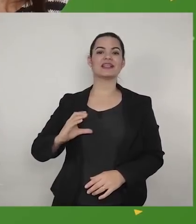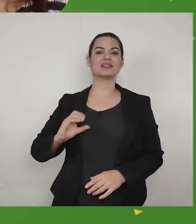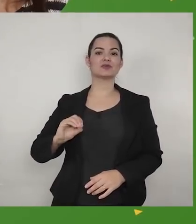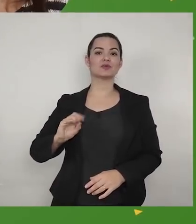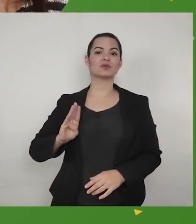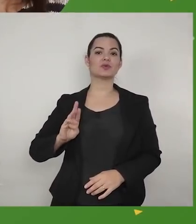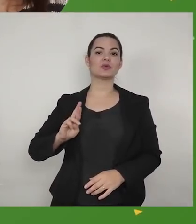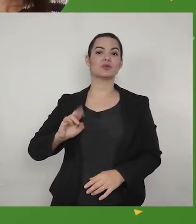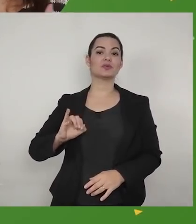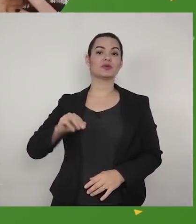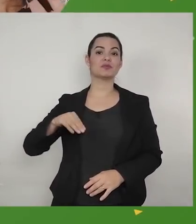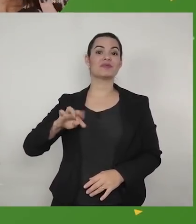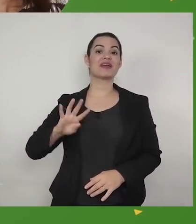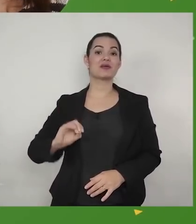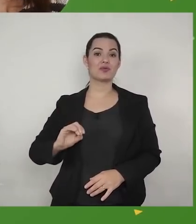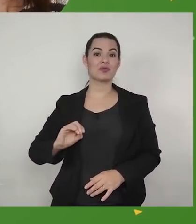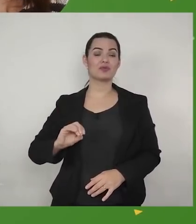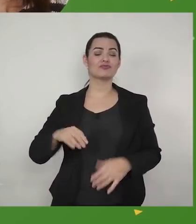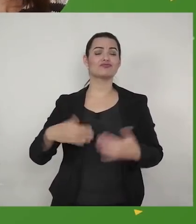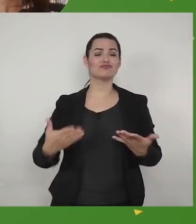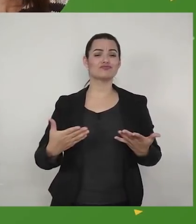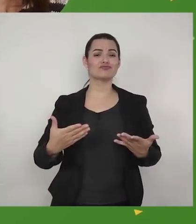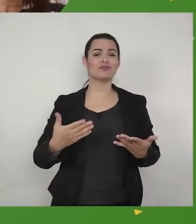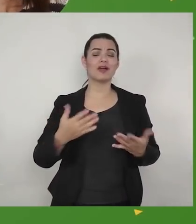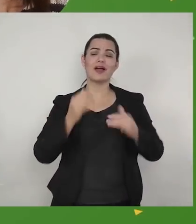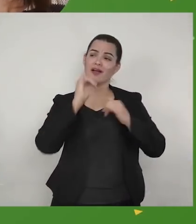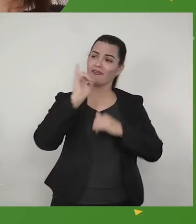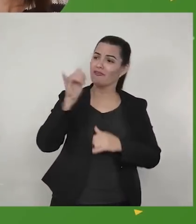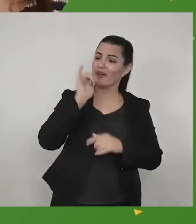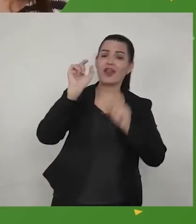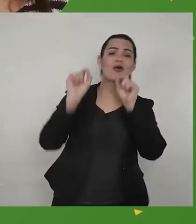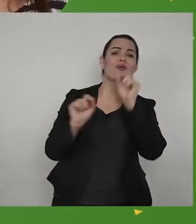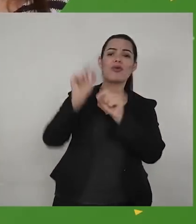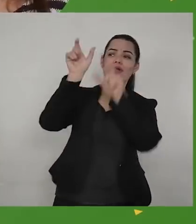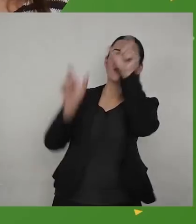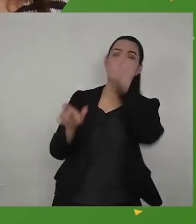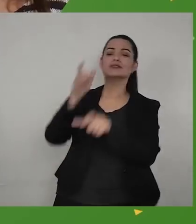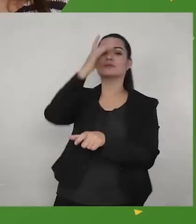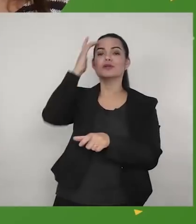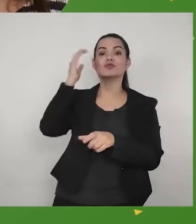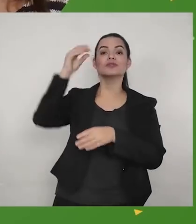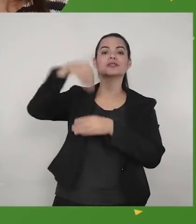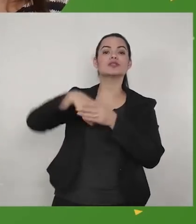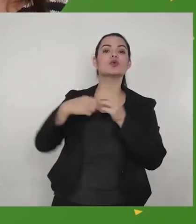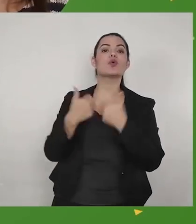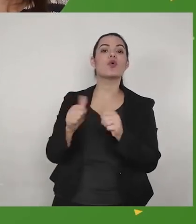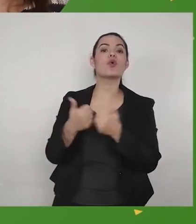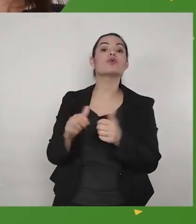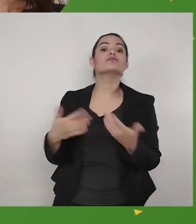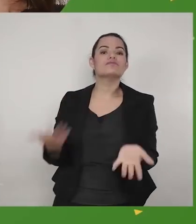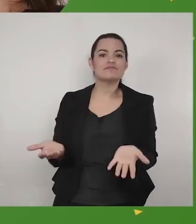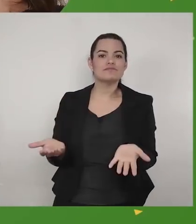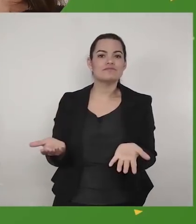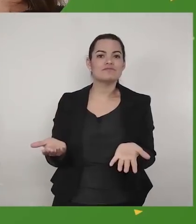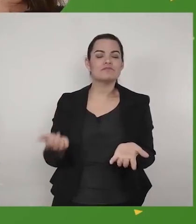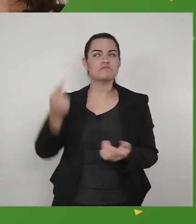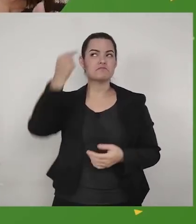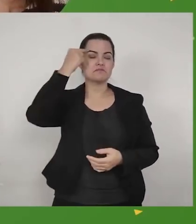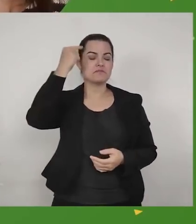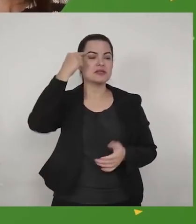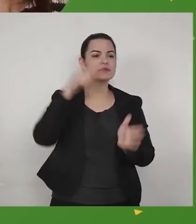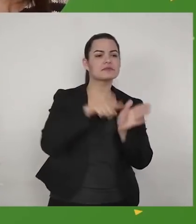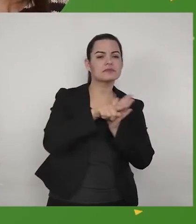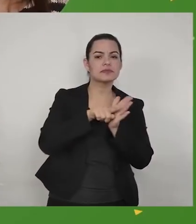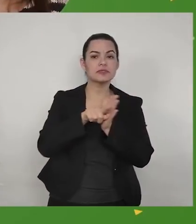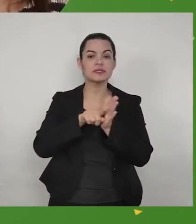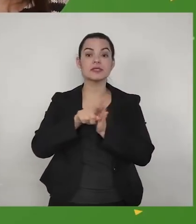região? Então, você vai pensar no que você contaria, você vai escrever no seu caderno ou